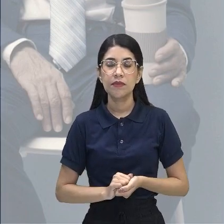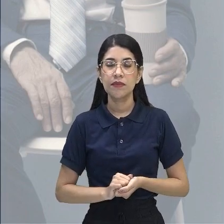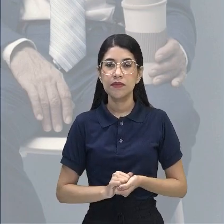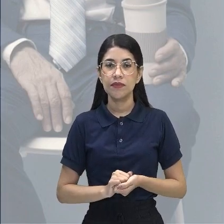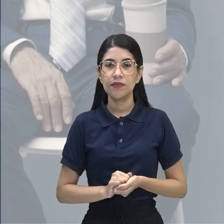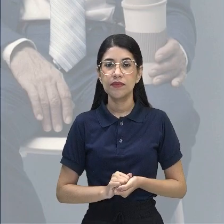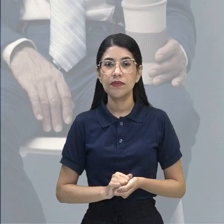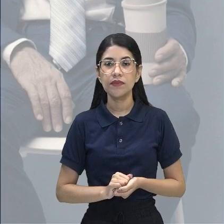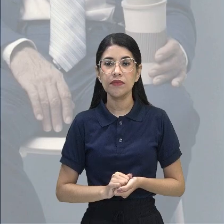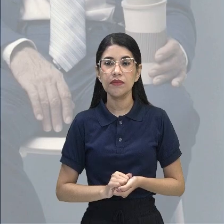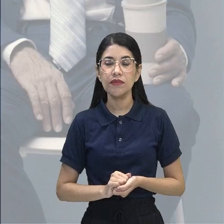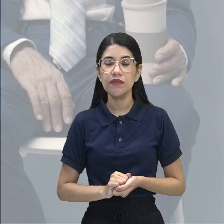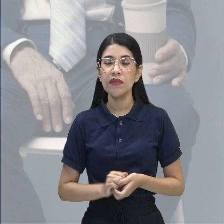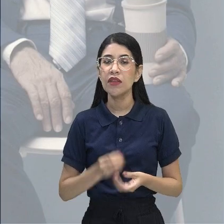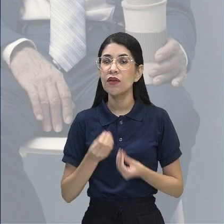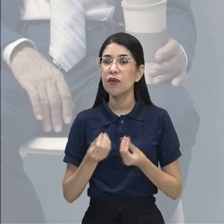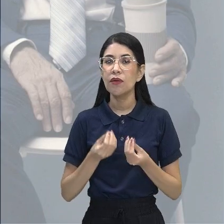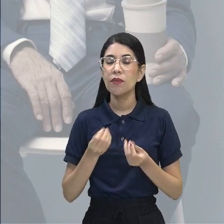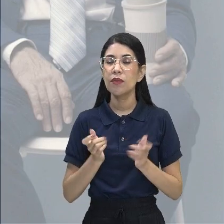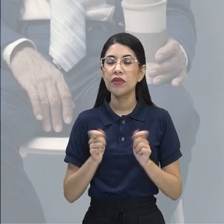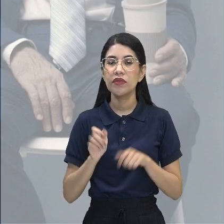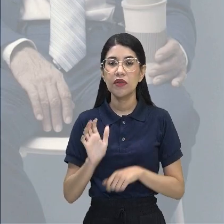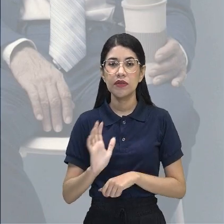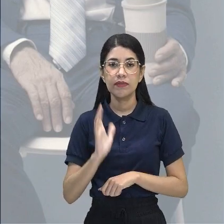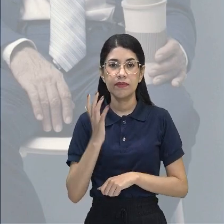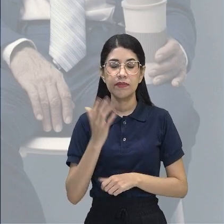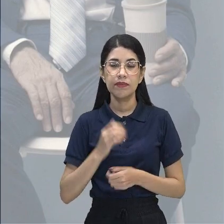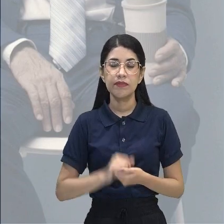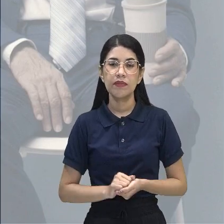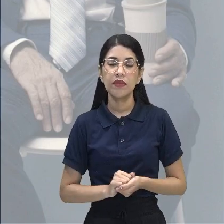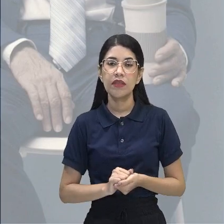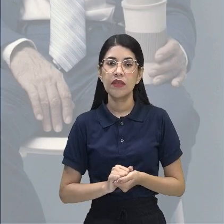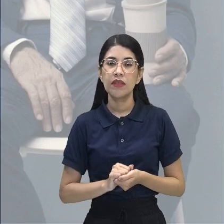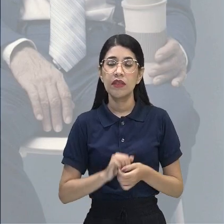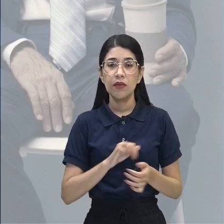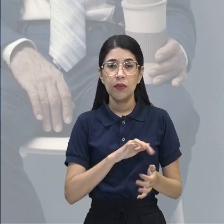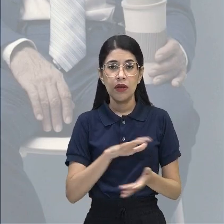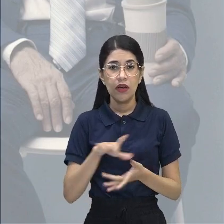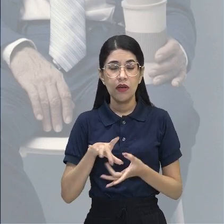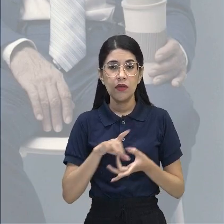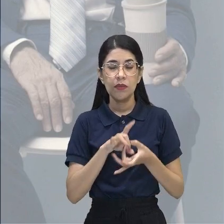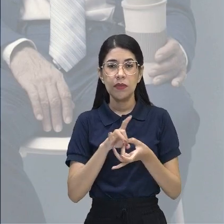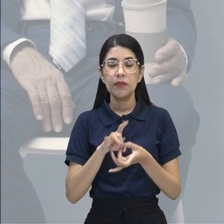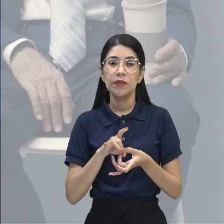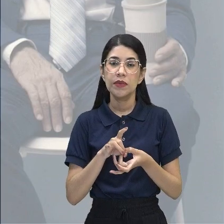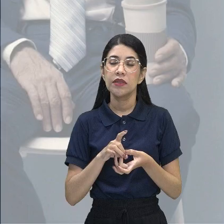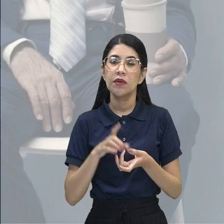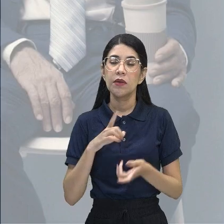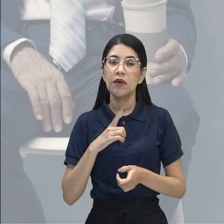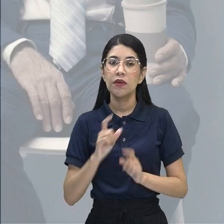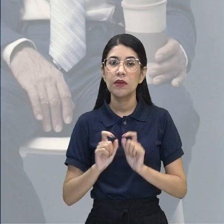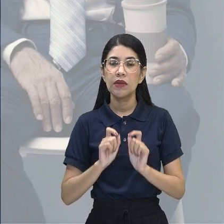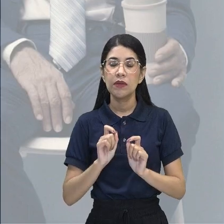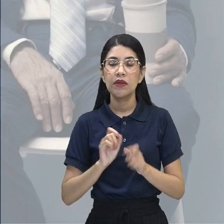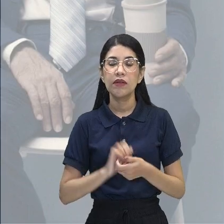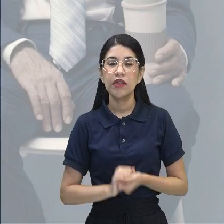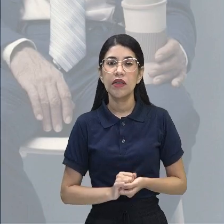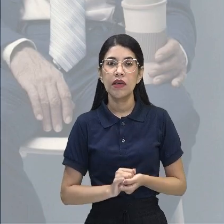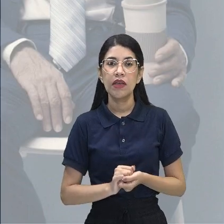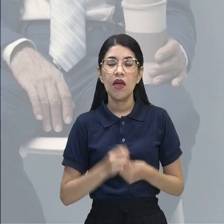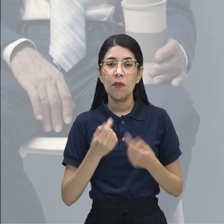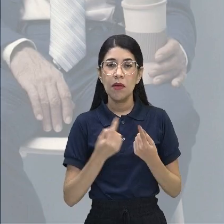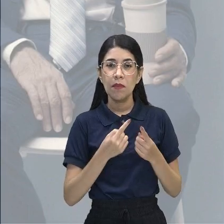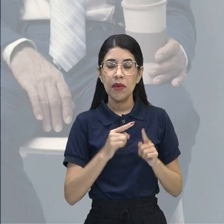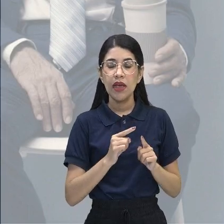forma geral. Como isso acontece, professor? A globalização ela traz ali uma ameaça aos postos